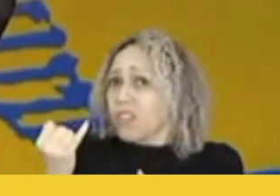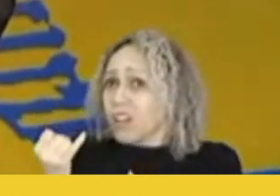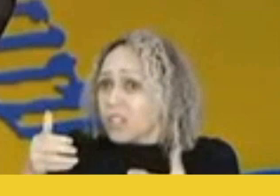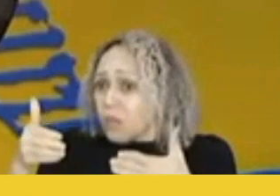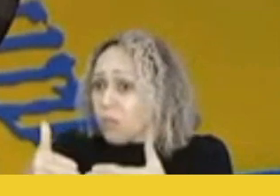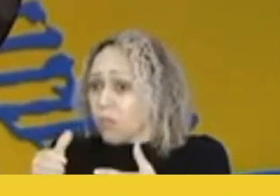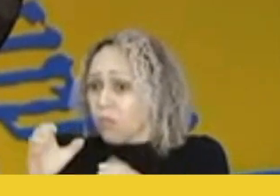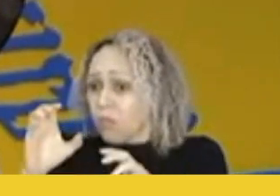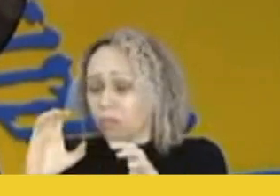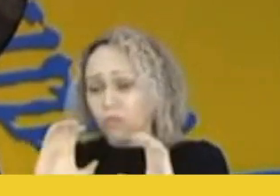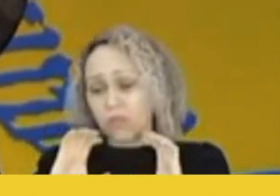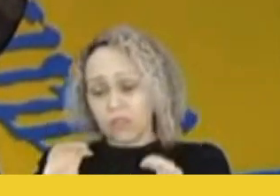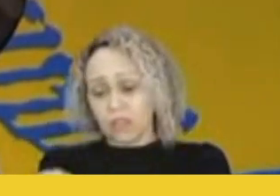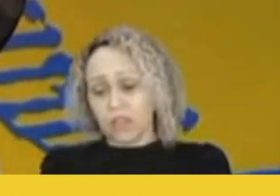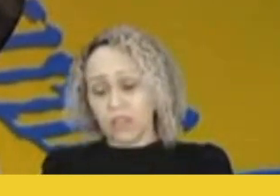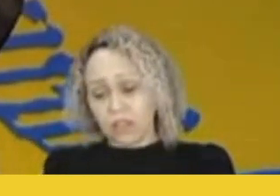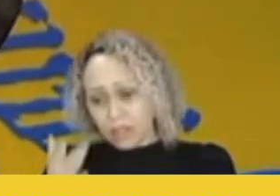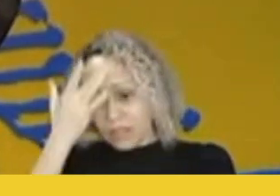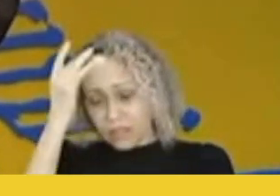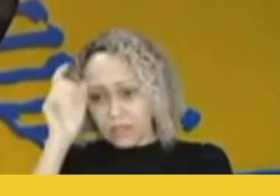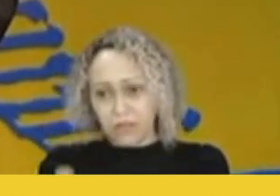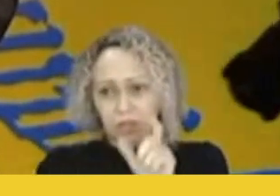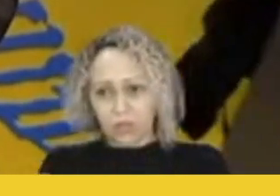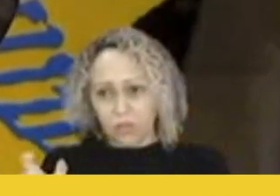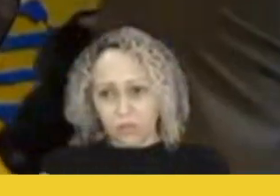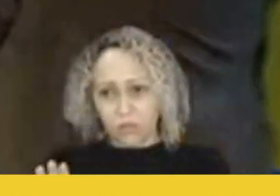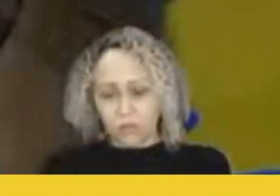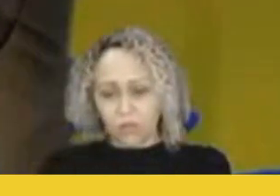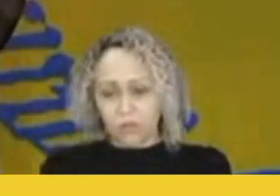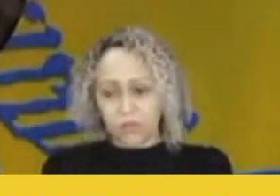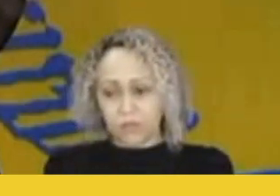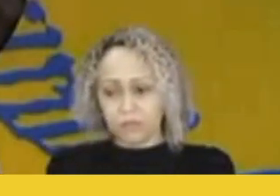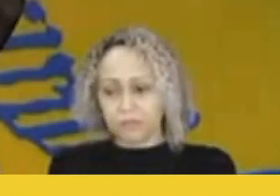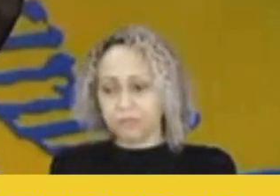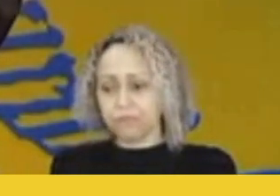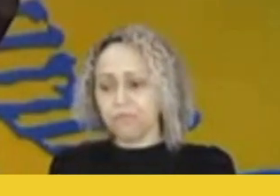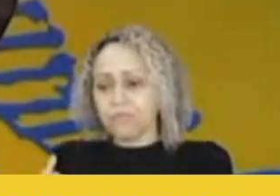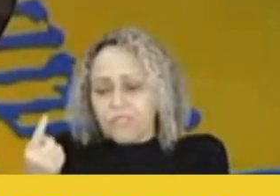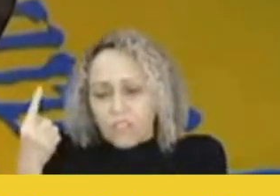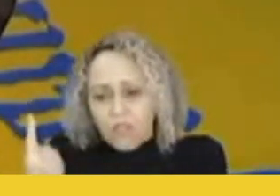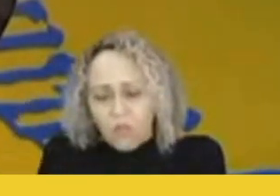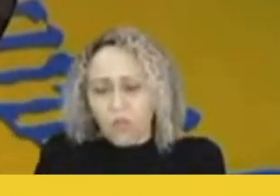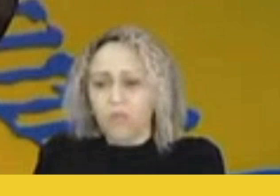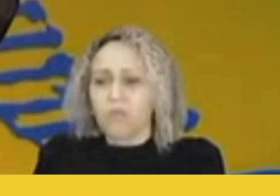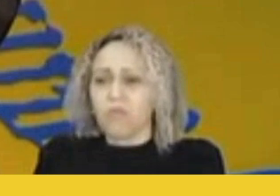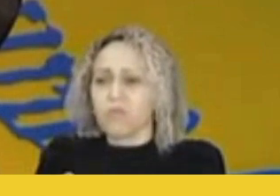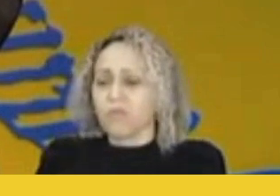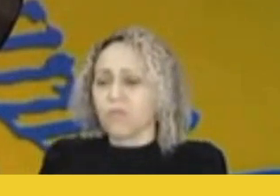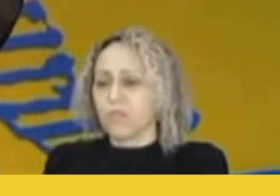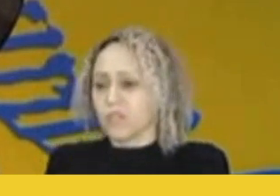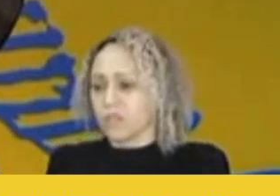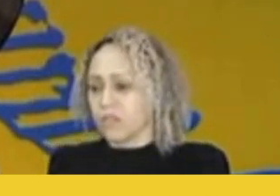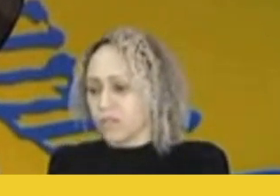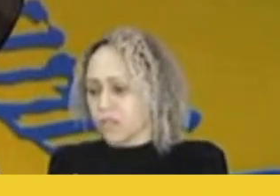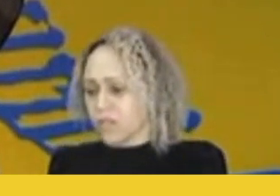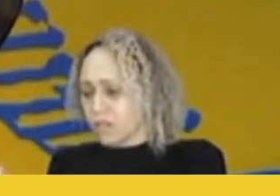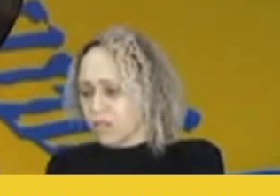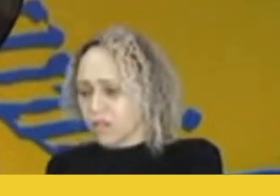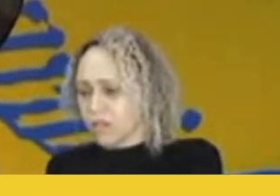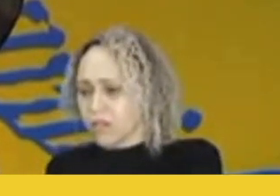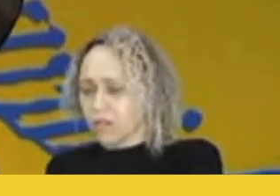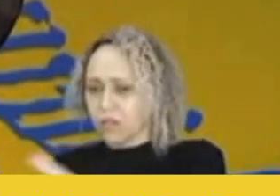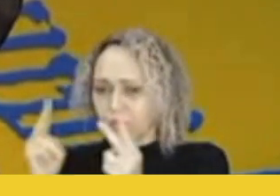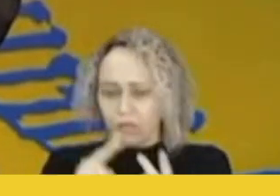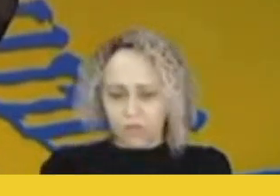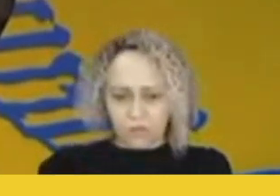cidadãs. Repito, é o dever da equipe de transição consignar isso no relatório. Nós